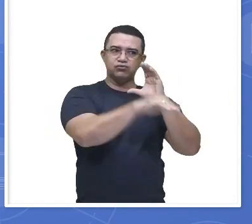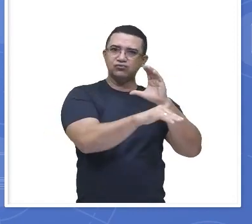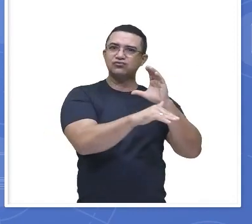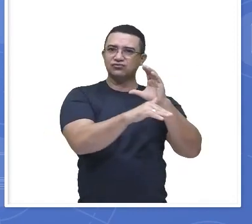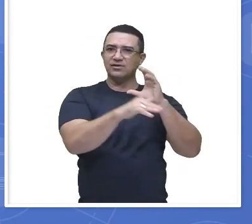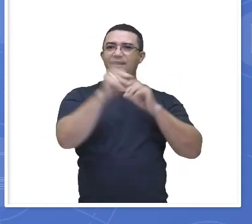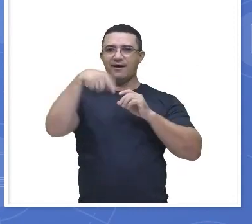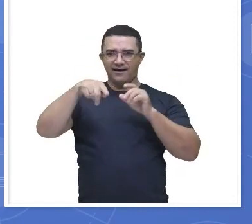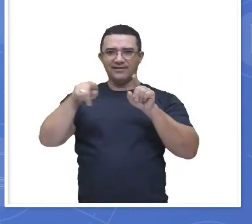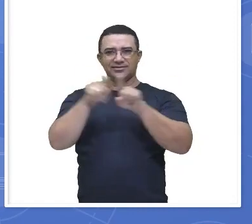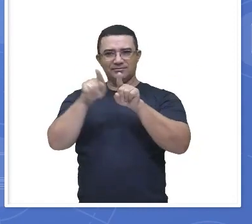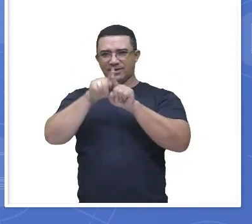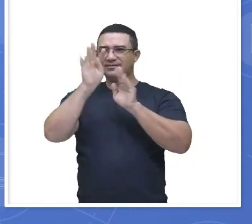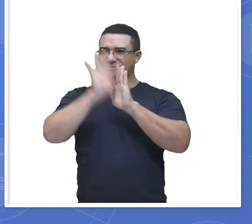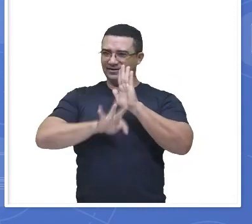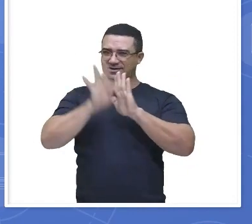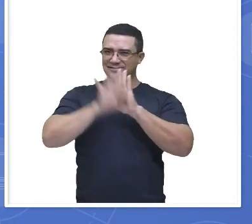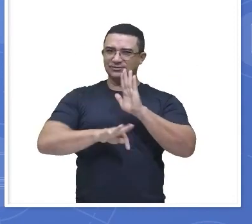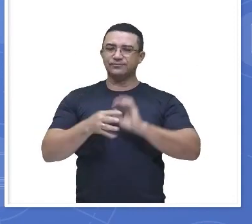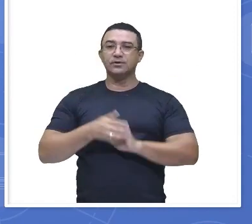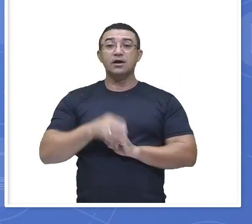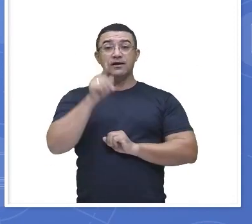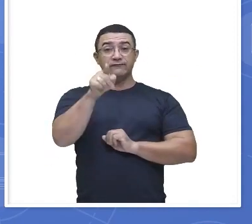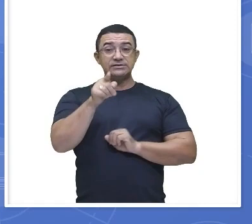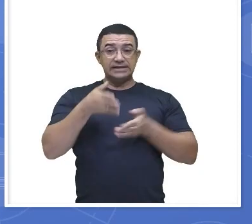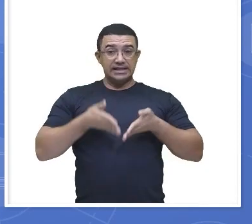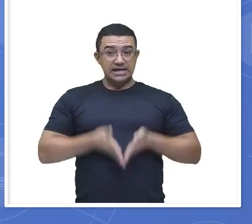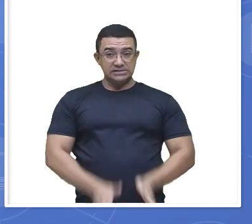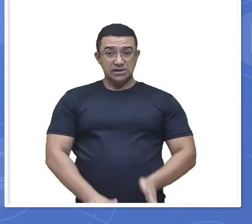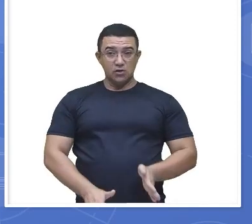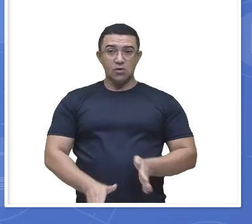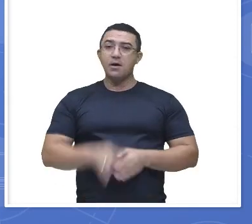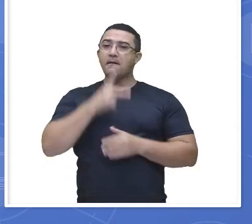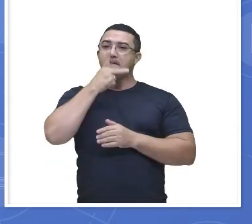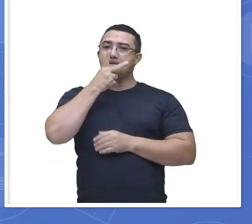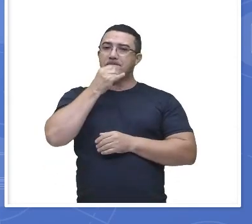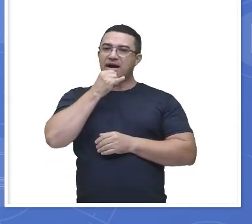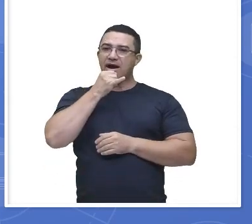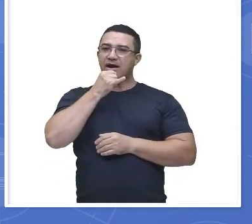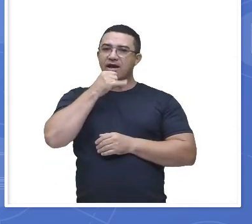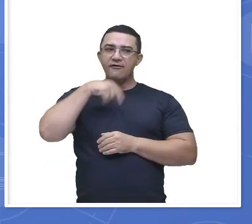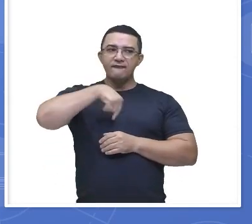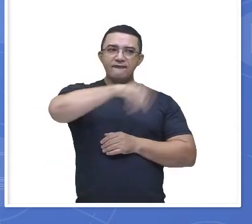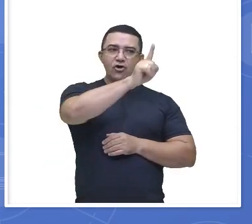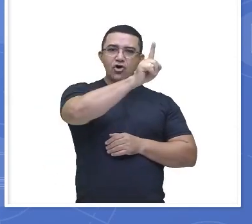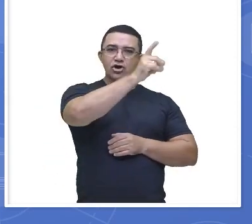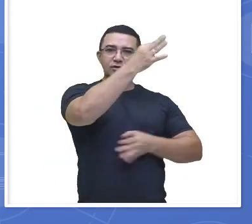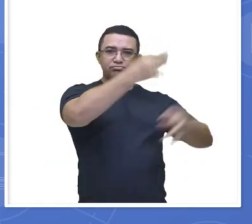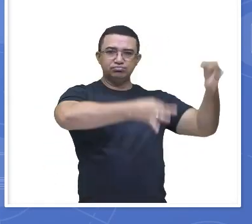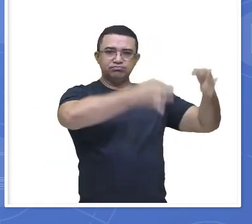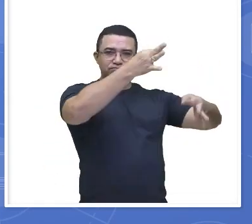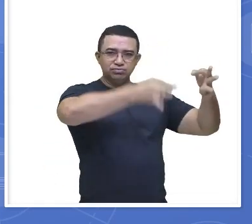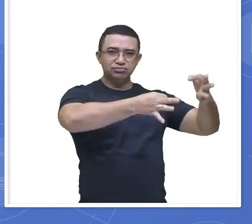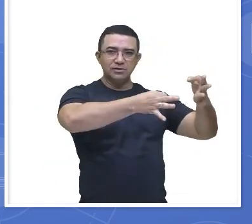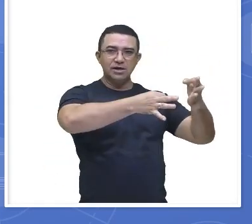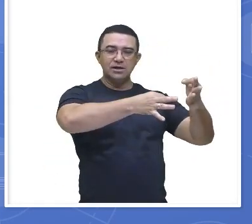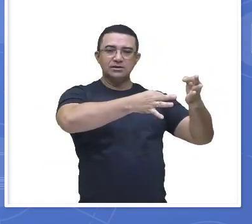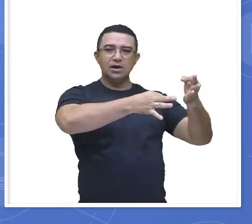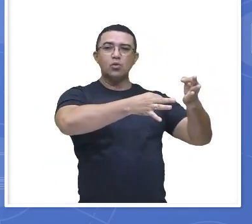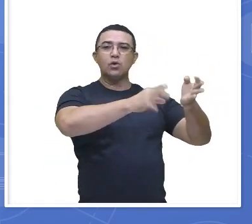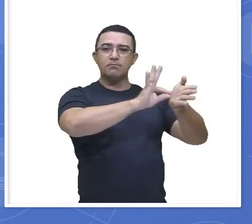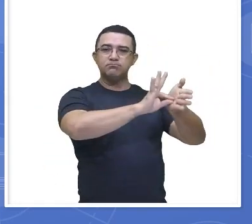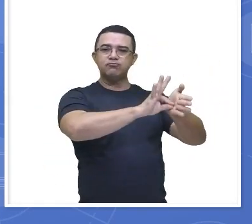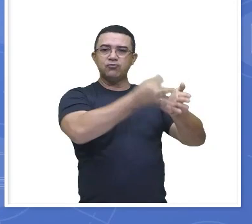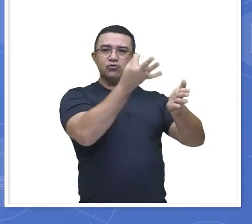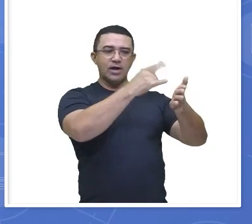Isso é texto. Ora, quando você nasceu, o seu pai foi lá e fez um registro de nascimento. Por quê? Porque esse